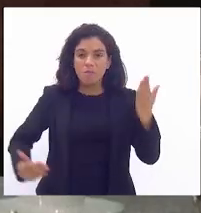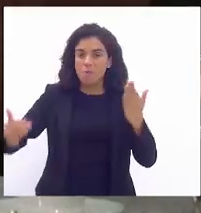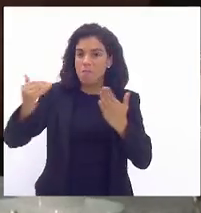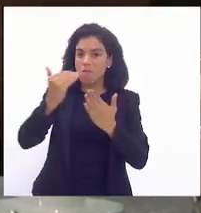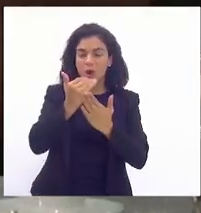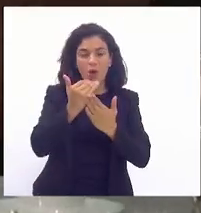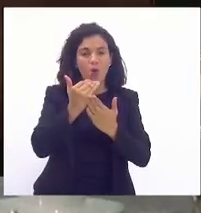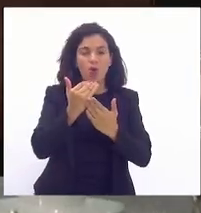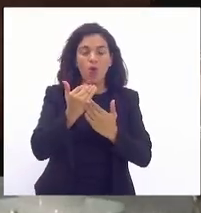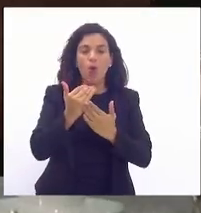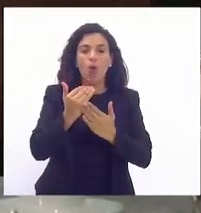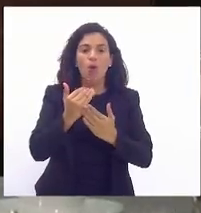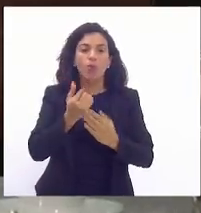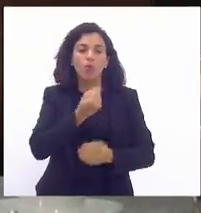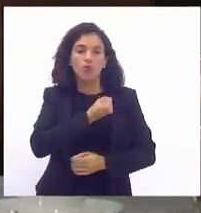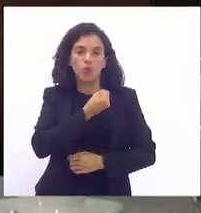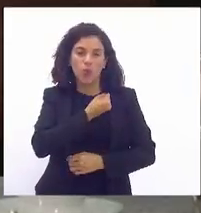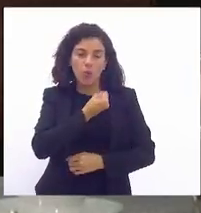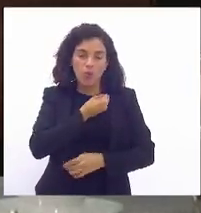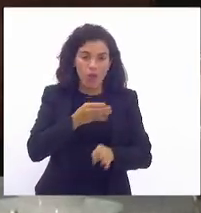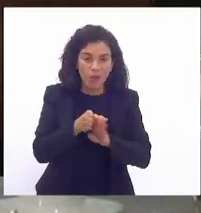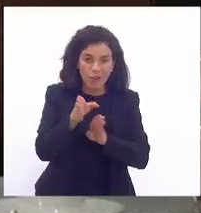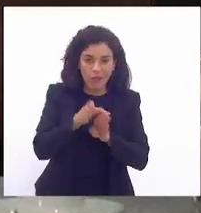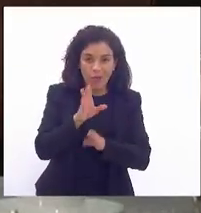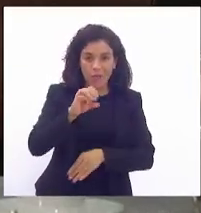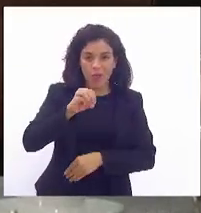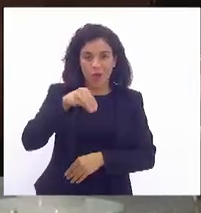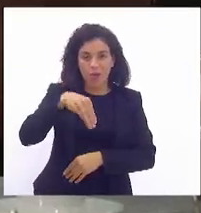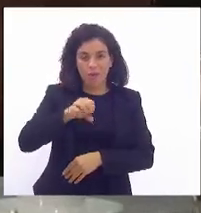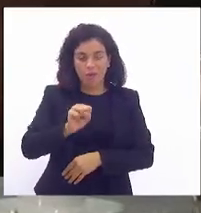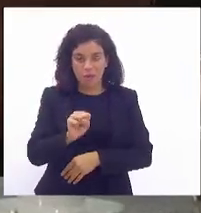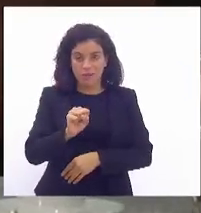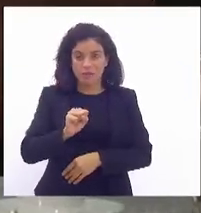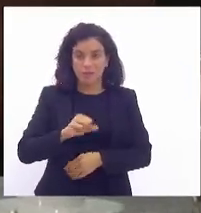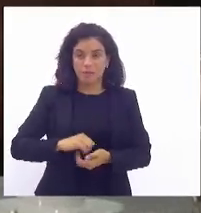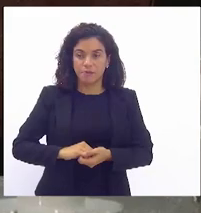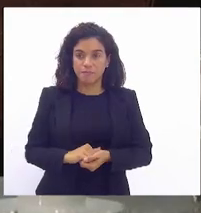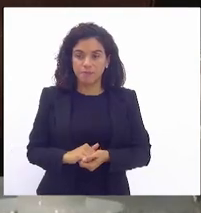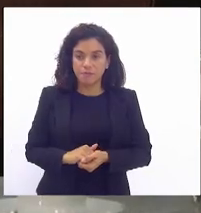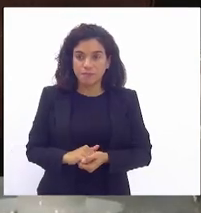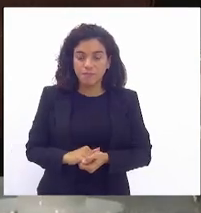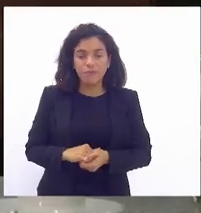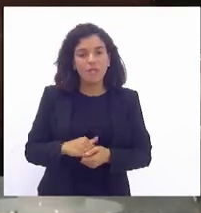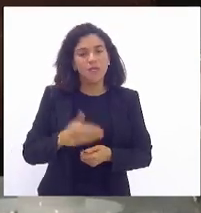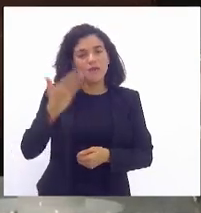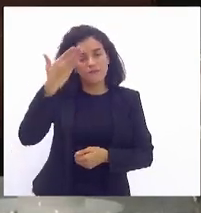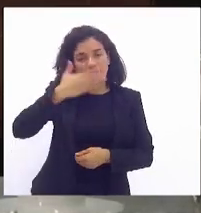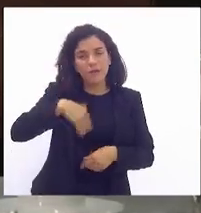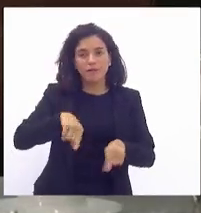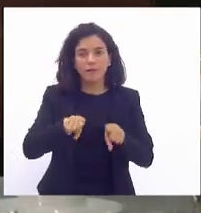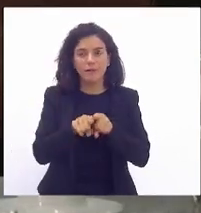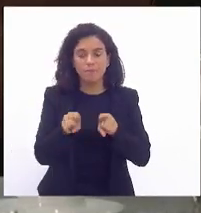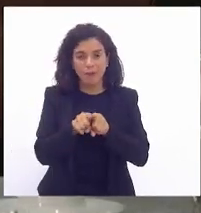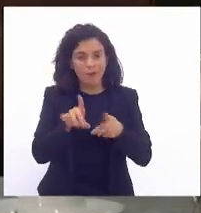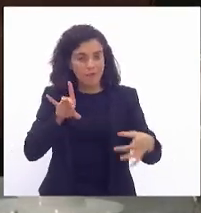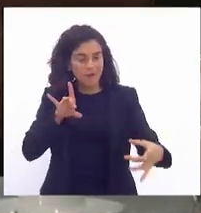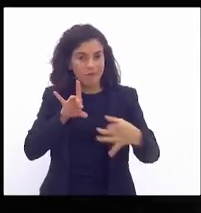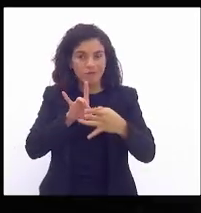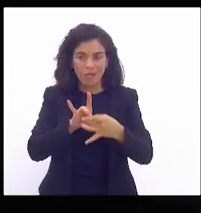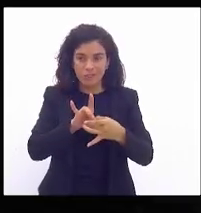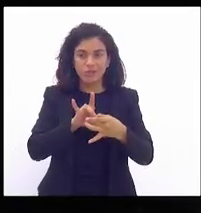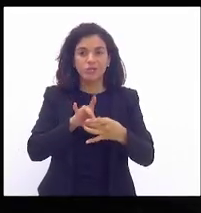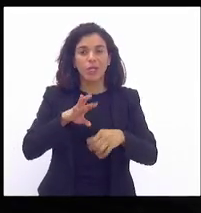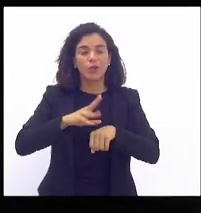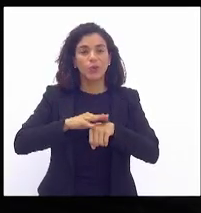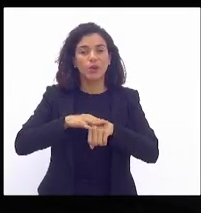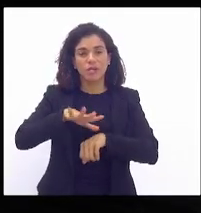valores recomendados pela OMS, ali no período de estudo. E verificaram também que eles estavam associados a